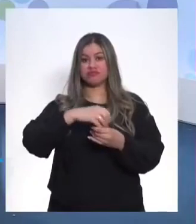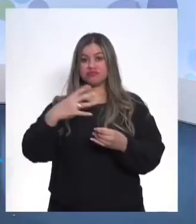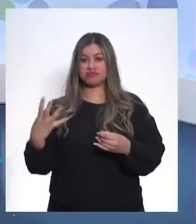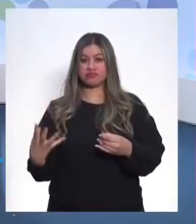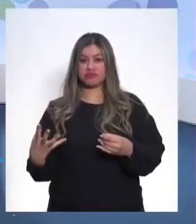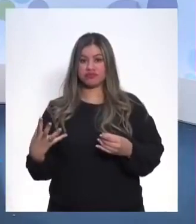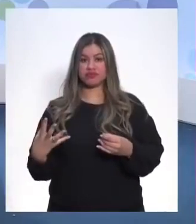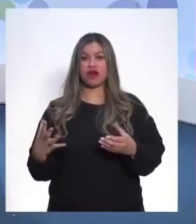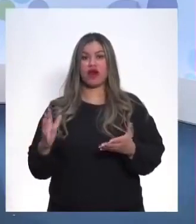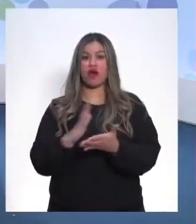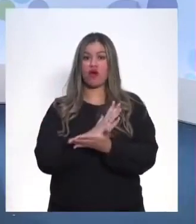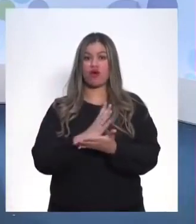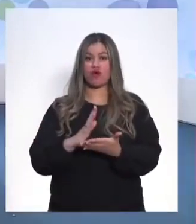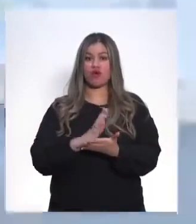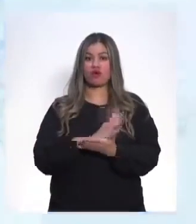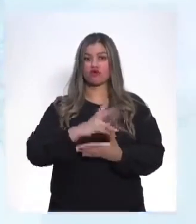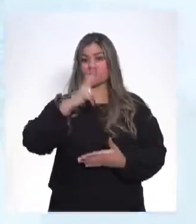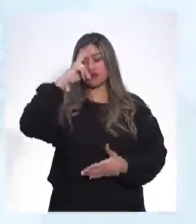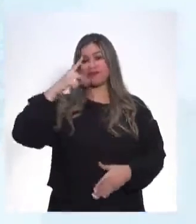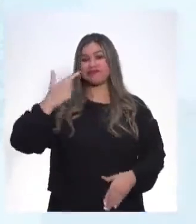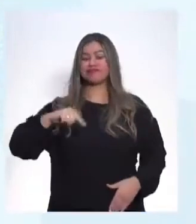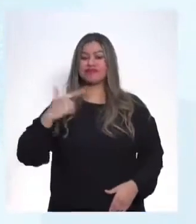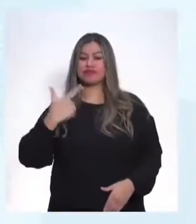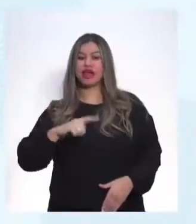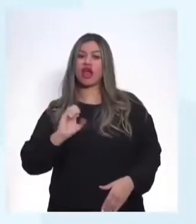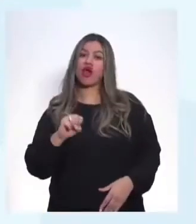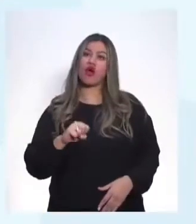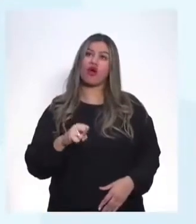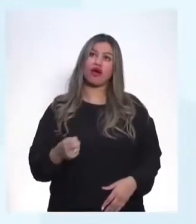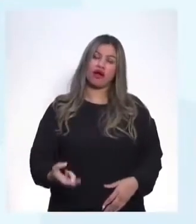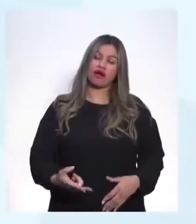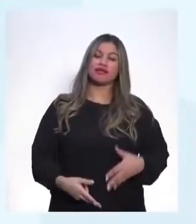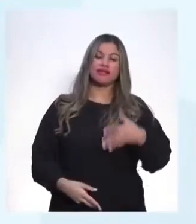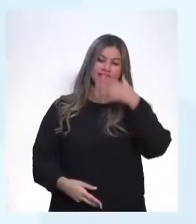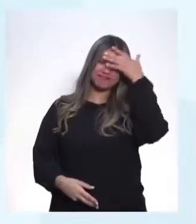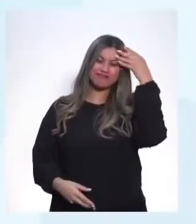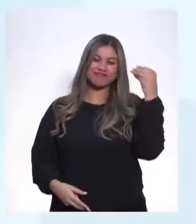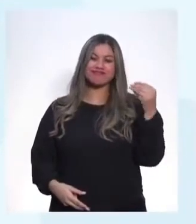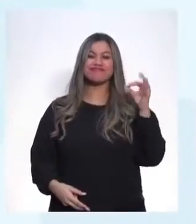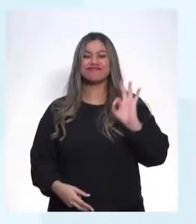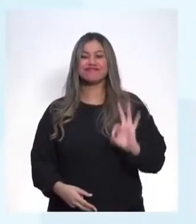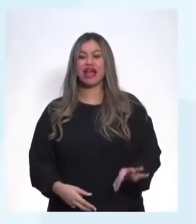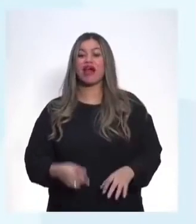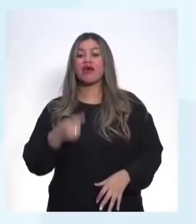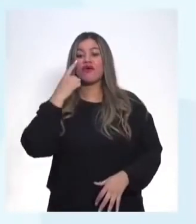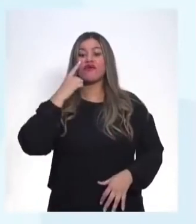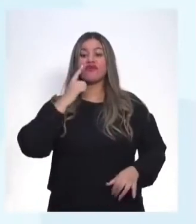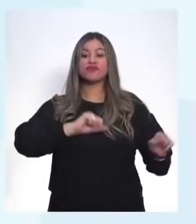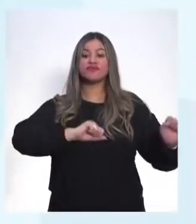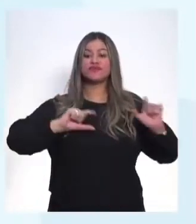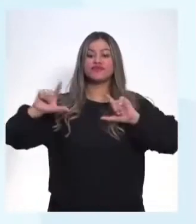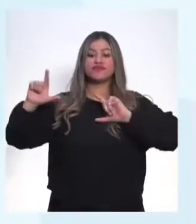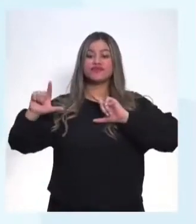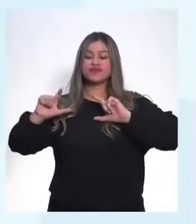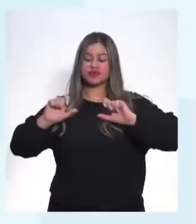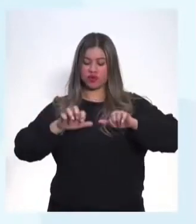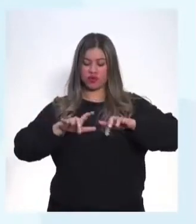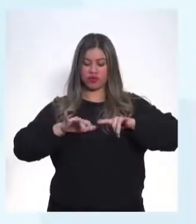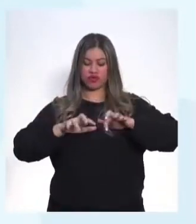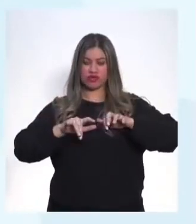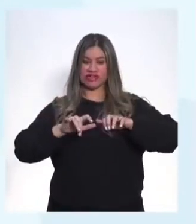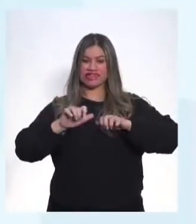que não lembram, que diz que esqueceram o que aconteceu na aula passada, deixa eu tentar colocar aqui no meu computador que tá